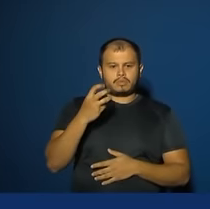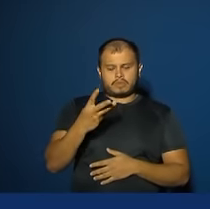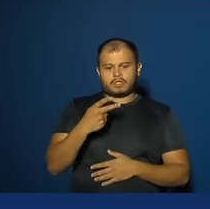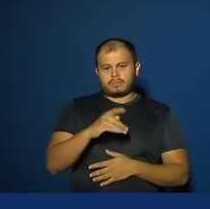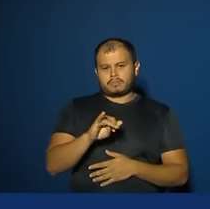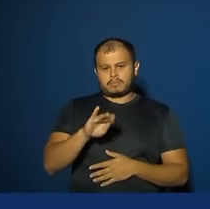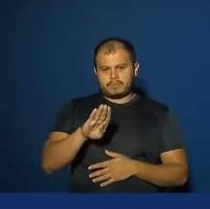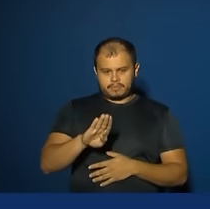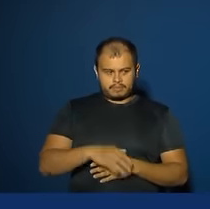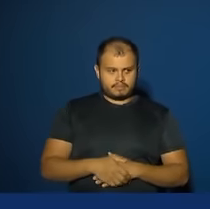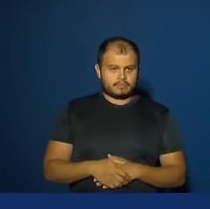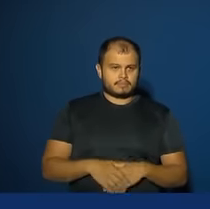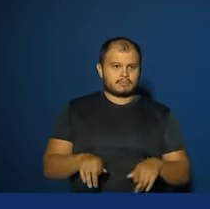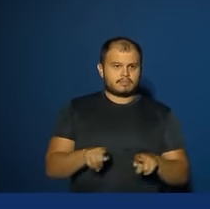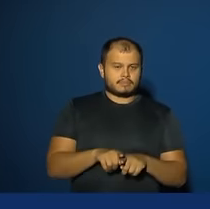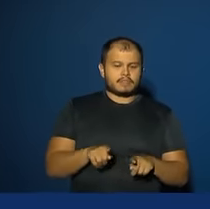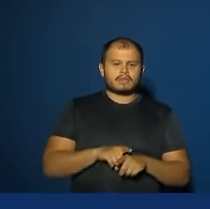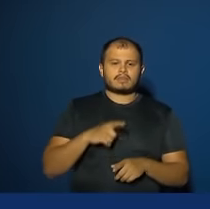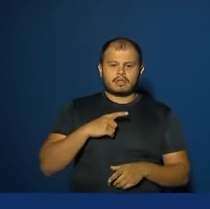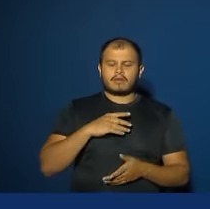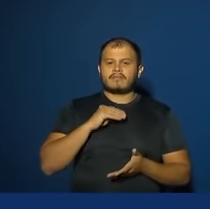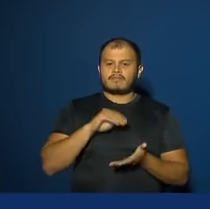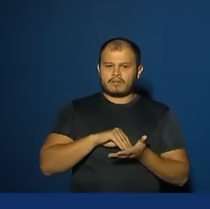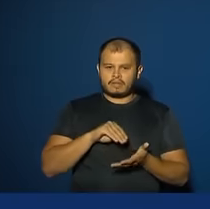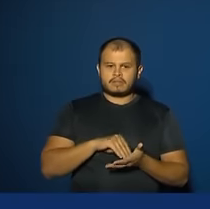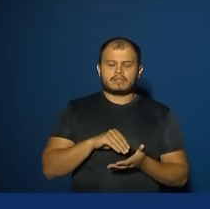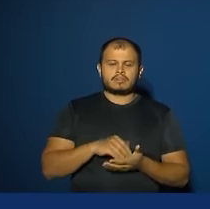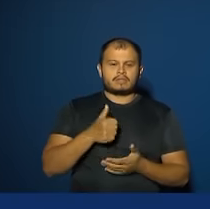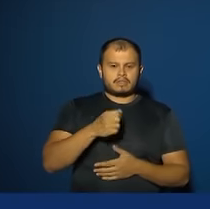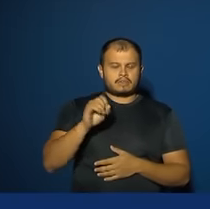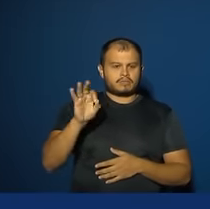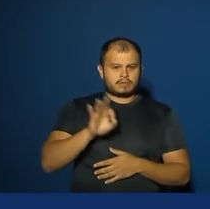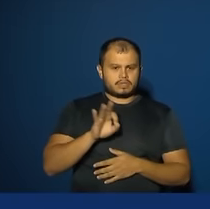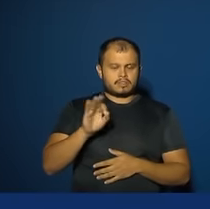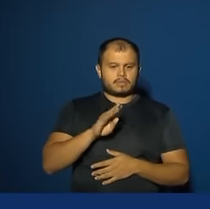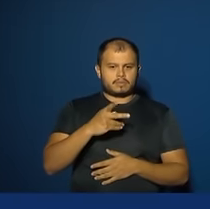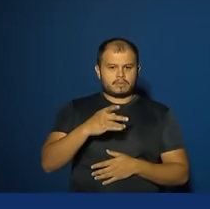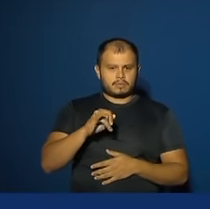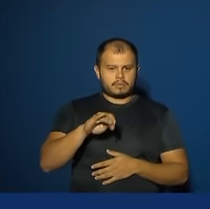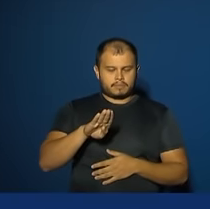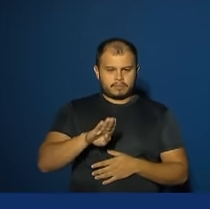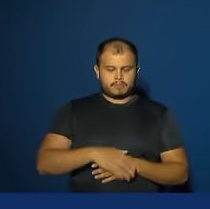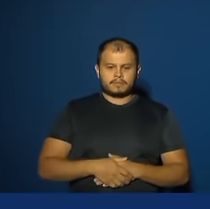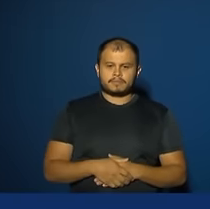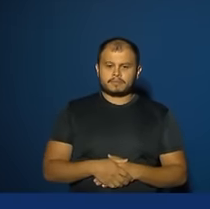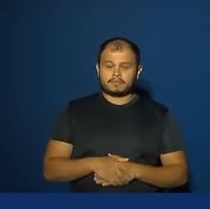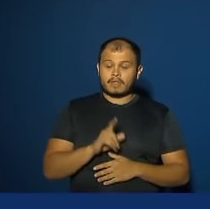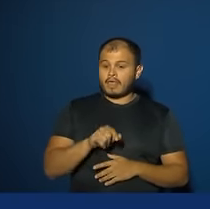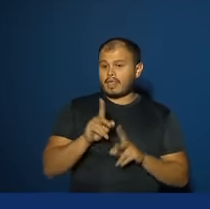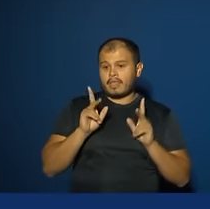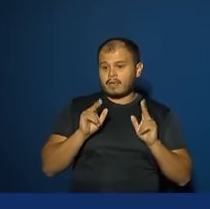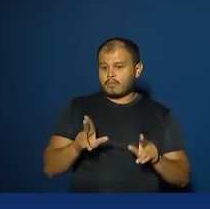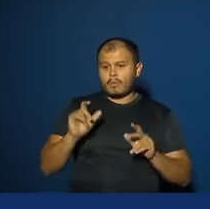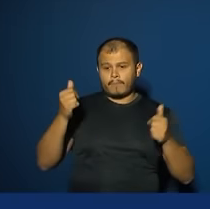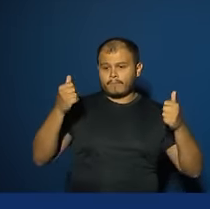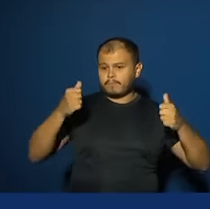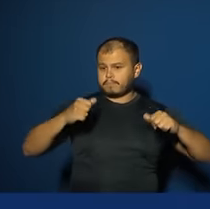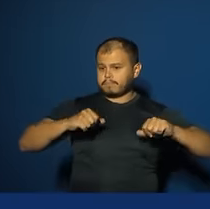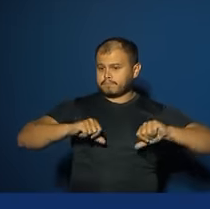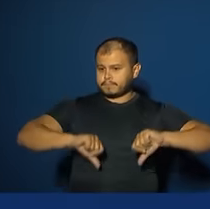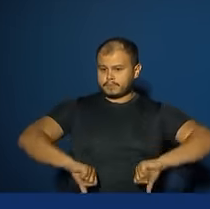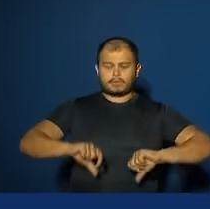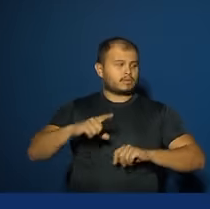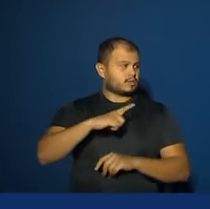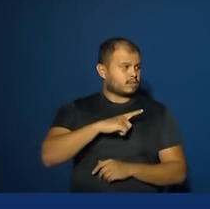PIB, deu um déficit nominal na casa de 9% do PIB, isso é muito alto, isso é típico dos piores déficits nominais que a gente teve